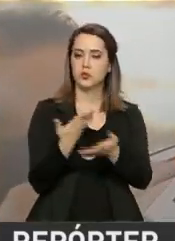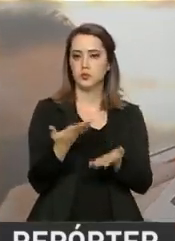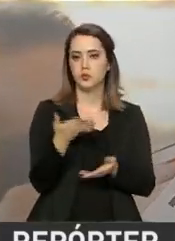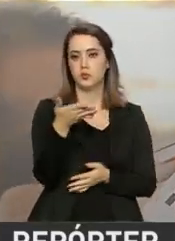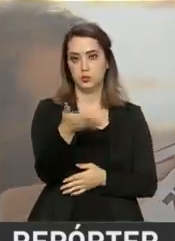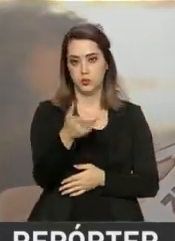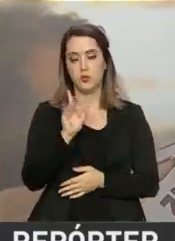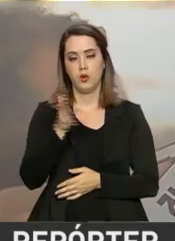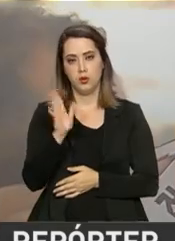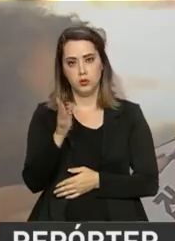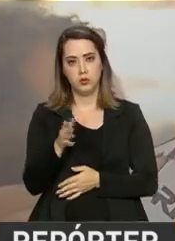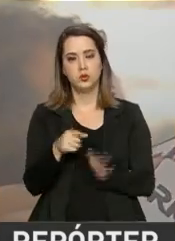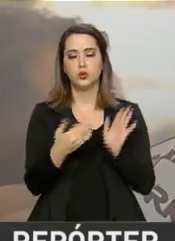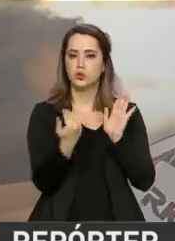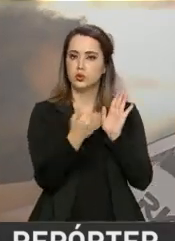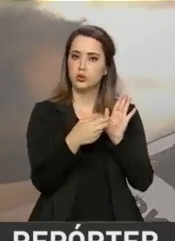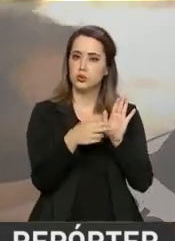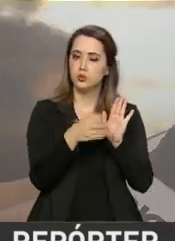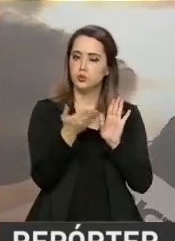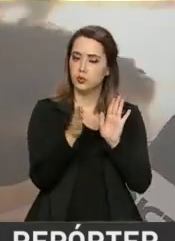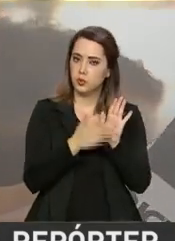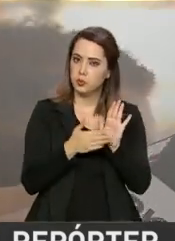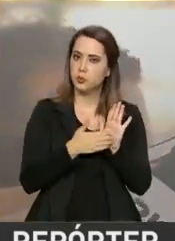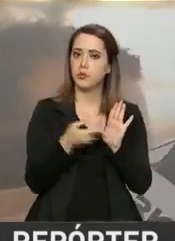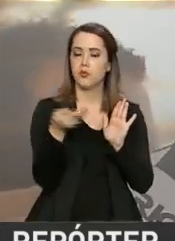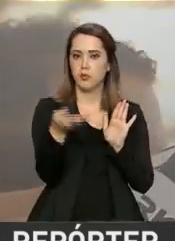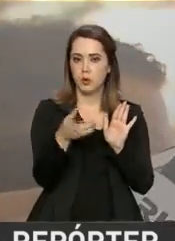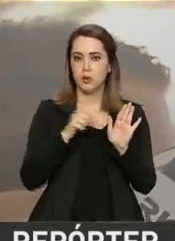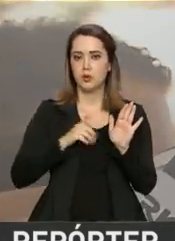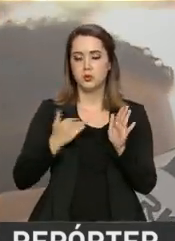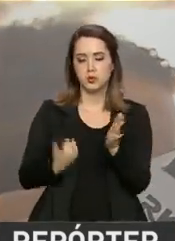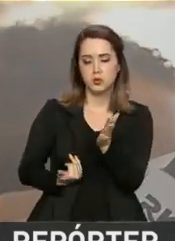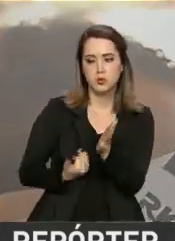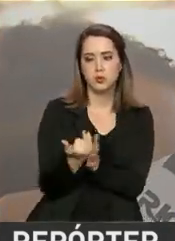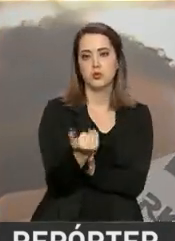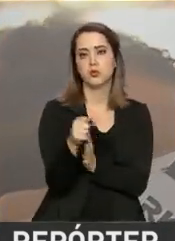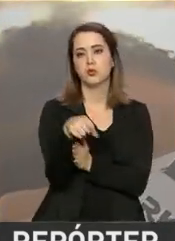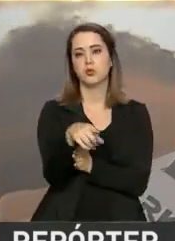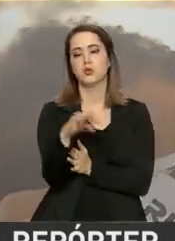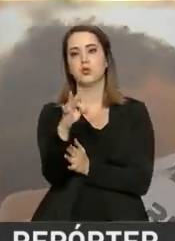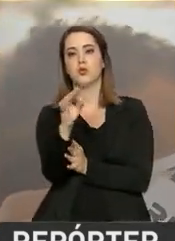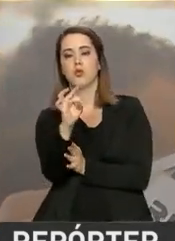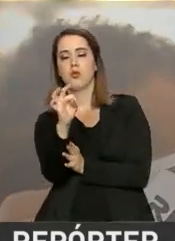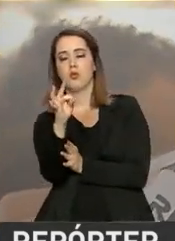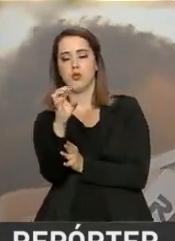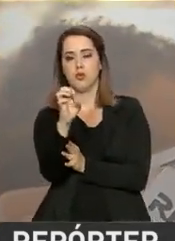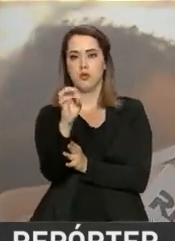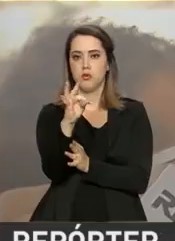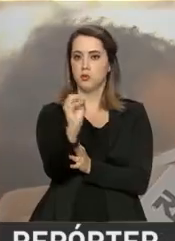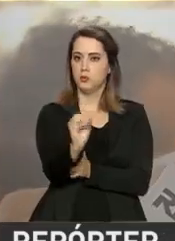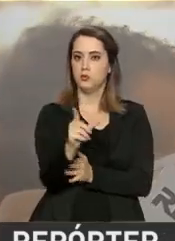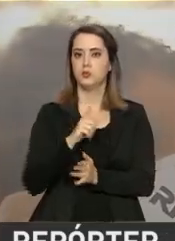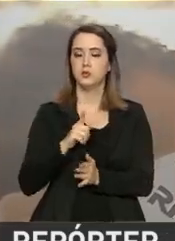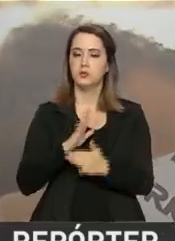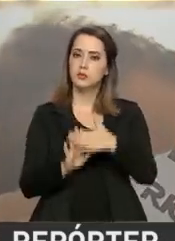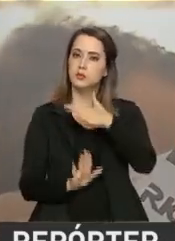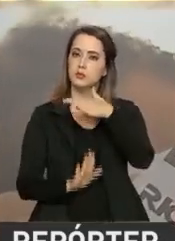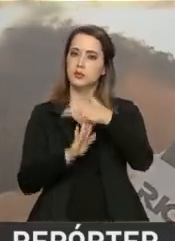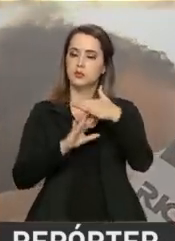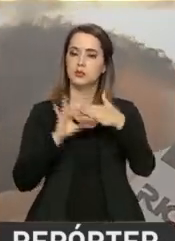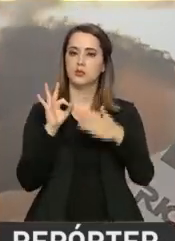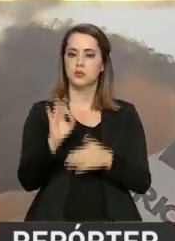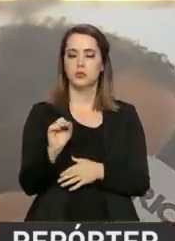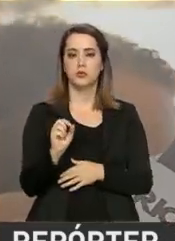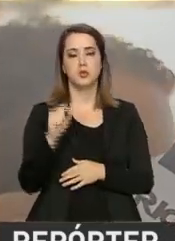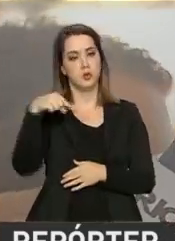manter então e esses cálculos do jeito que são feitos mas criando um limitador que será o que